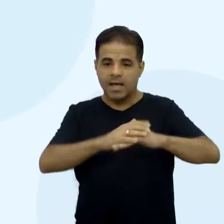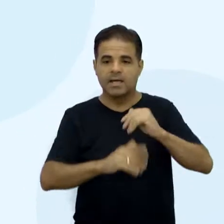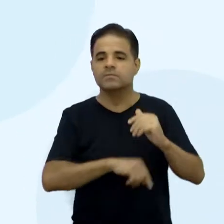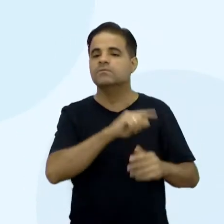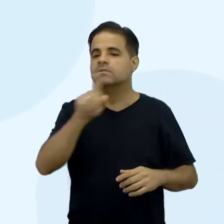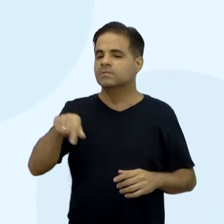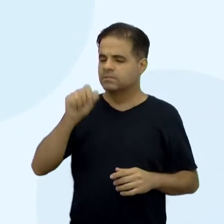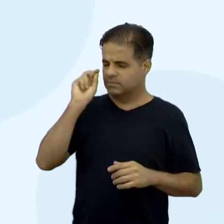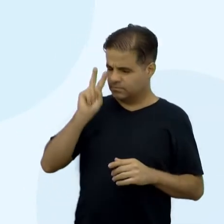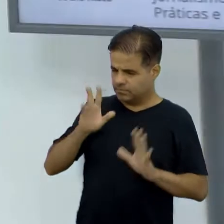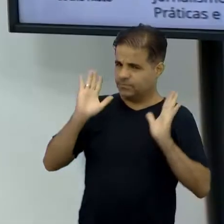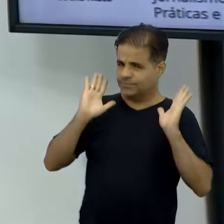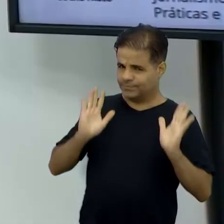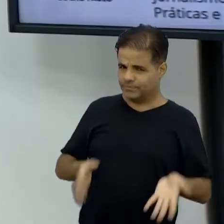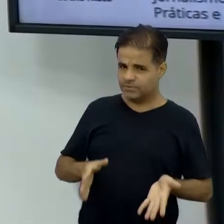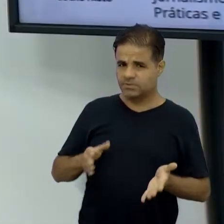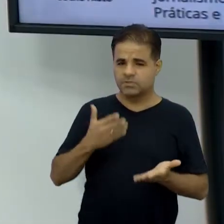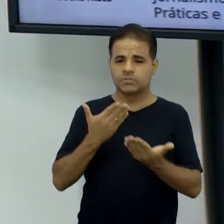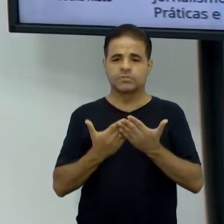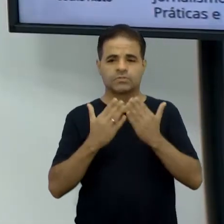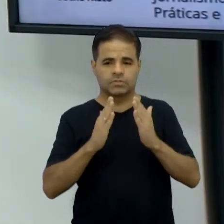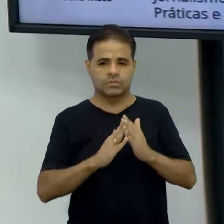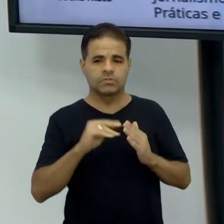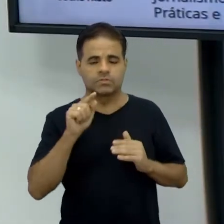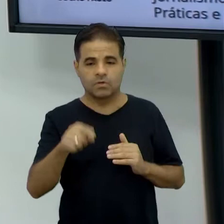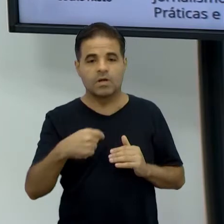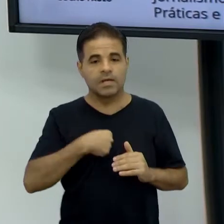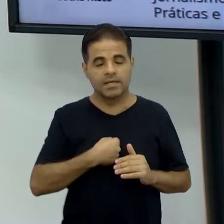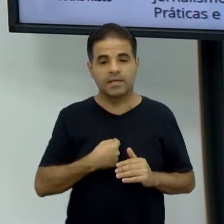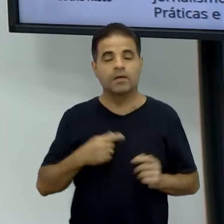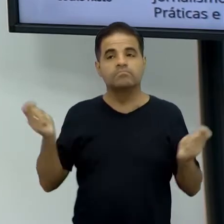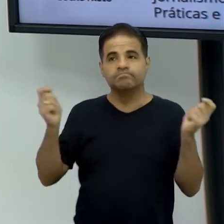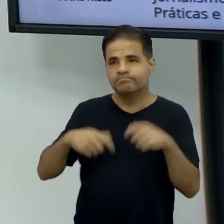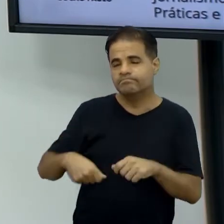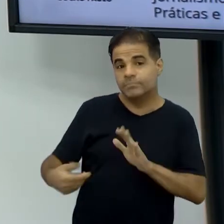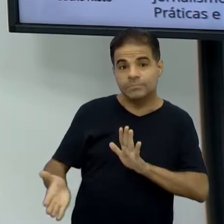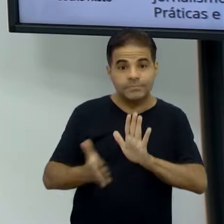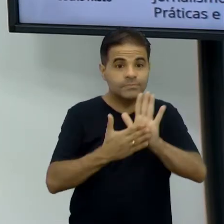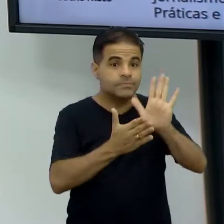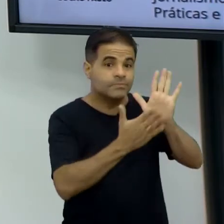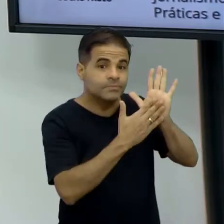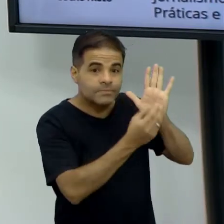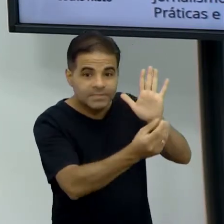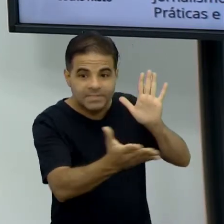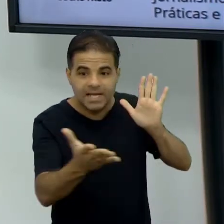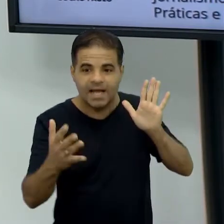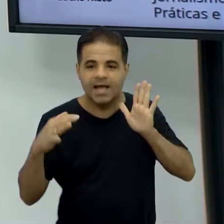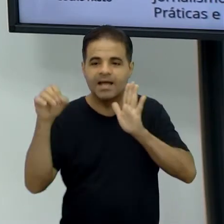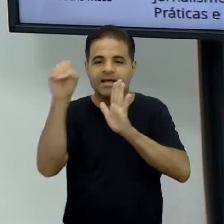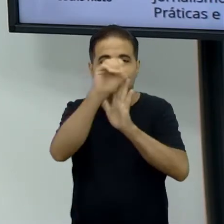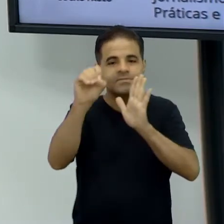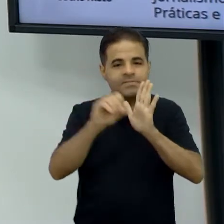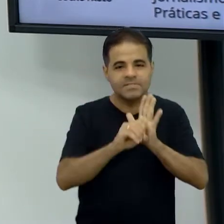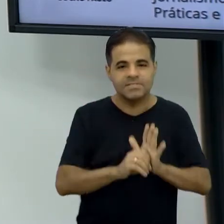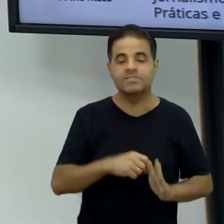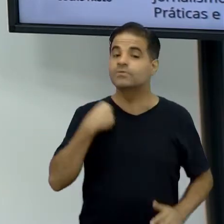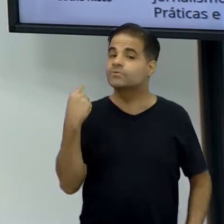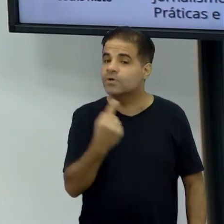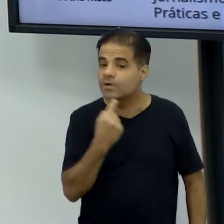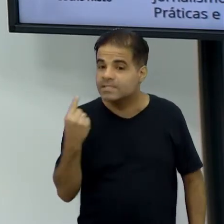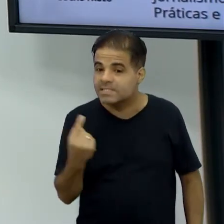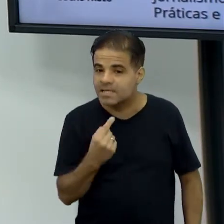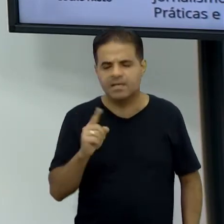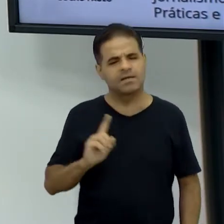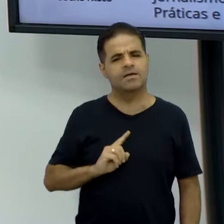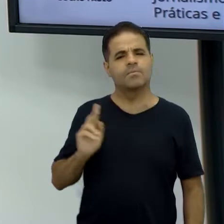devem ter vivenciado aí na escola e eu pude proporcionar aqui no Centro de Mídias, eu não estou sozinha, estou